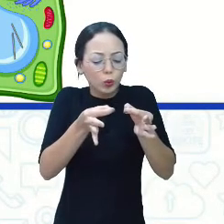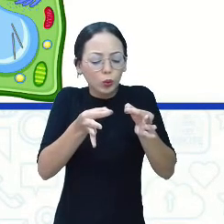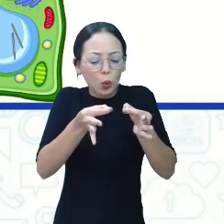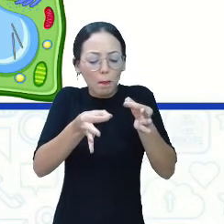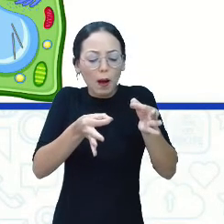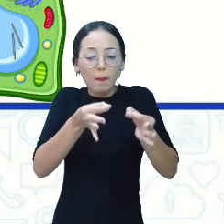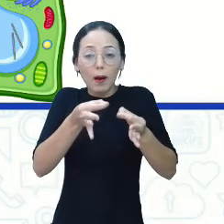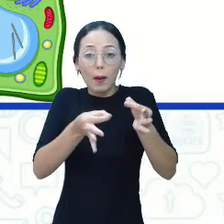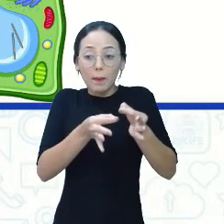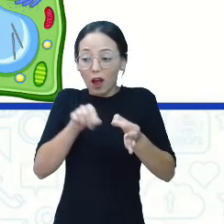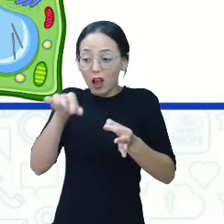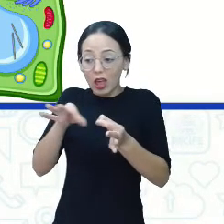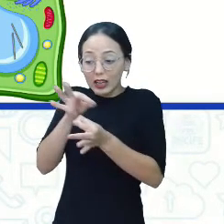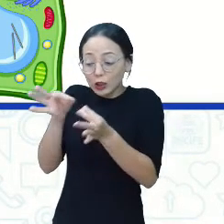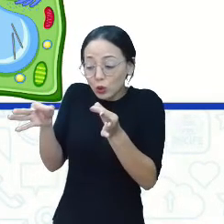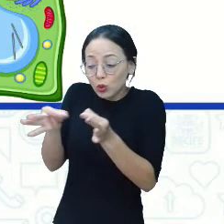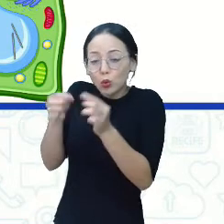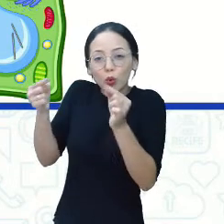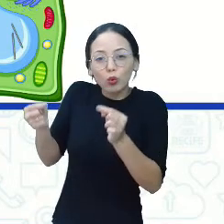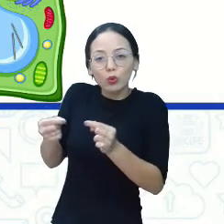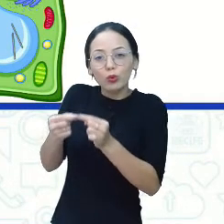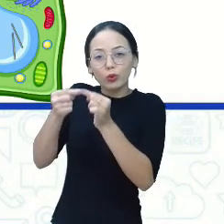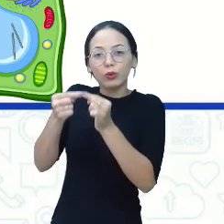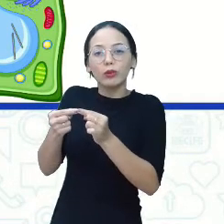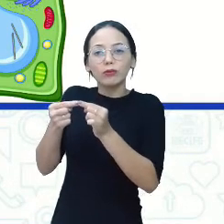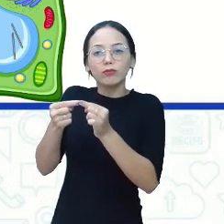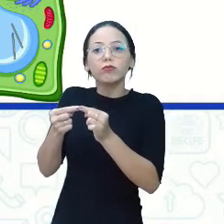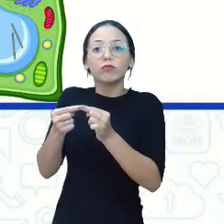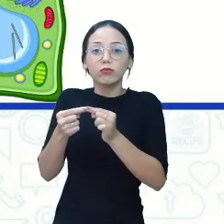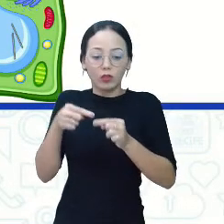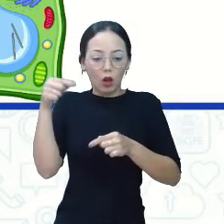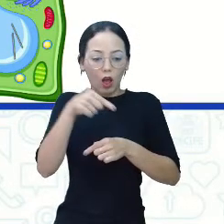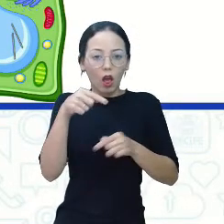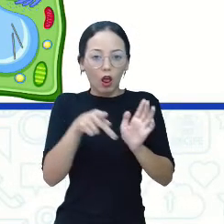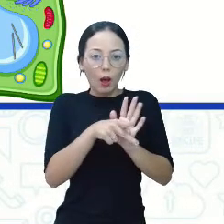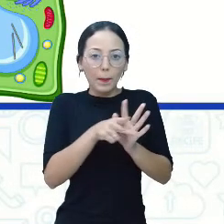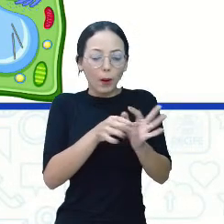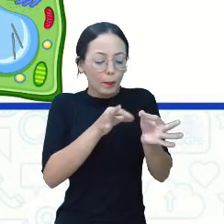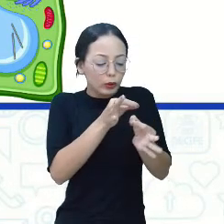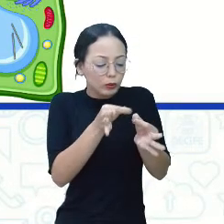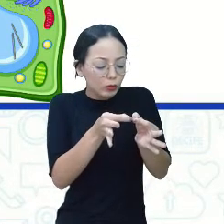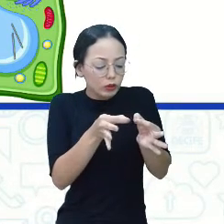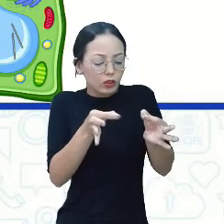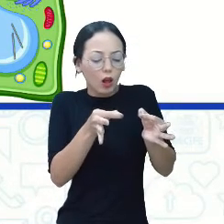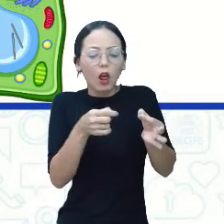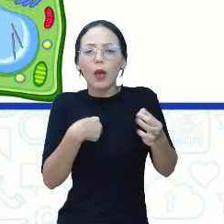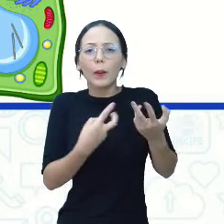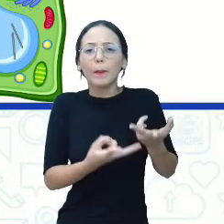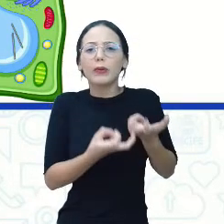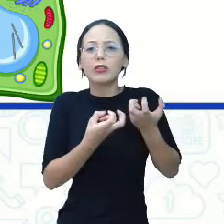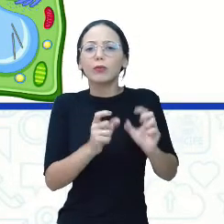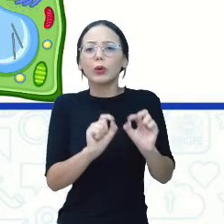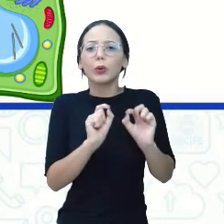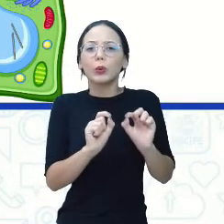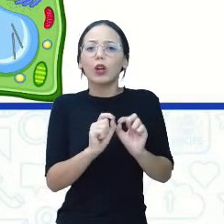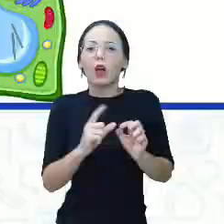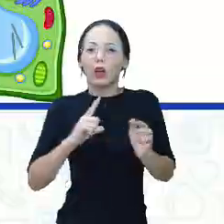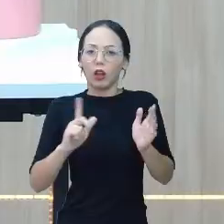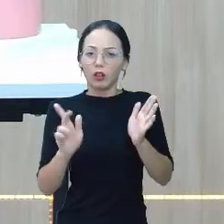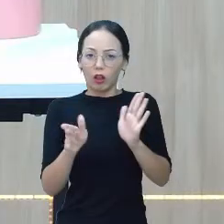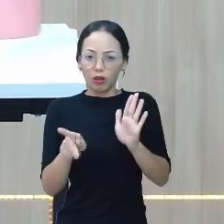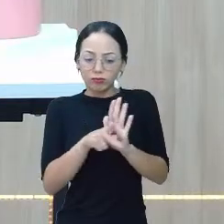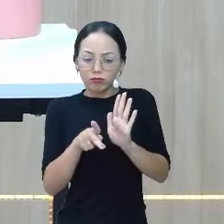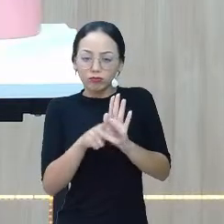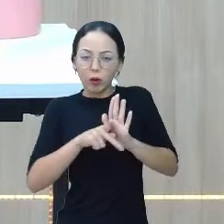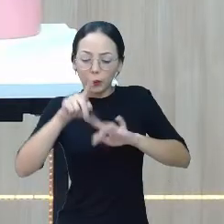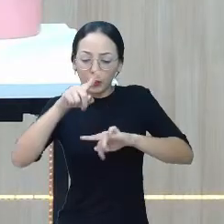não apresenta. Então, nesse espaço da célula animal, o que é que eu vou perceber? Que existe uma substância